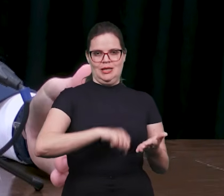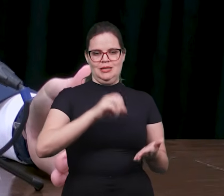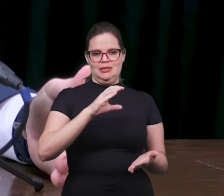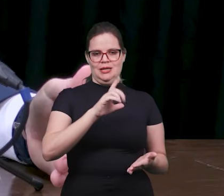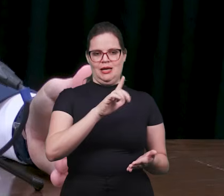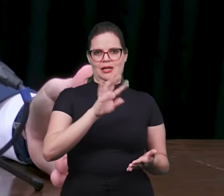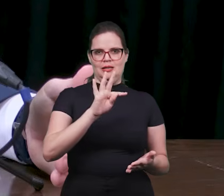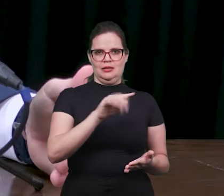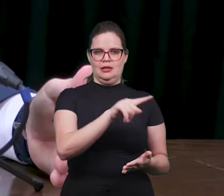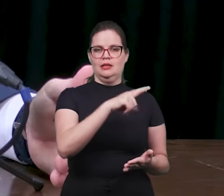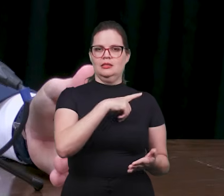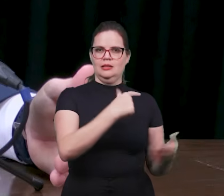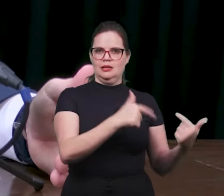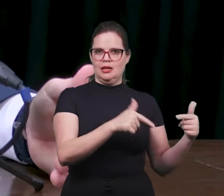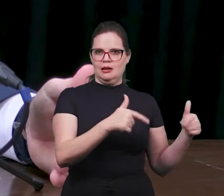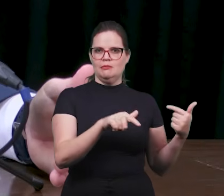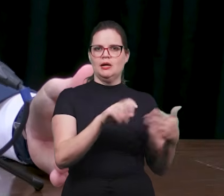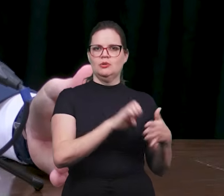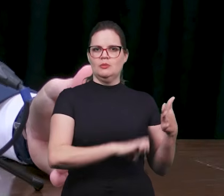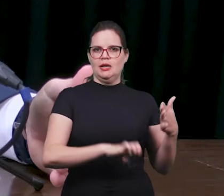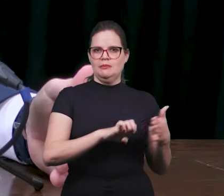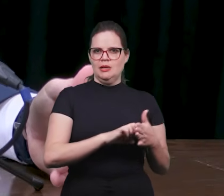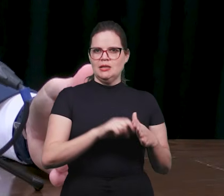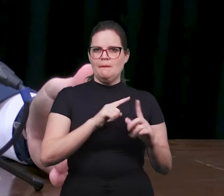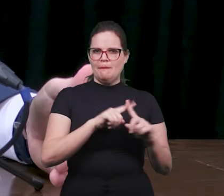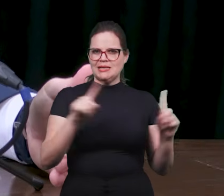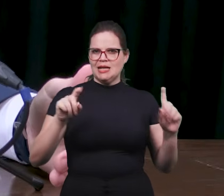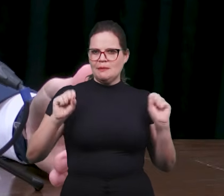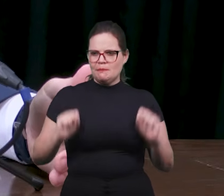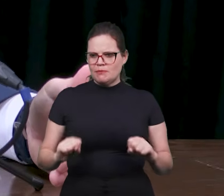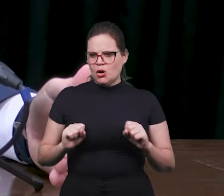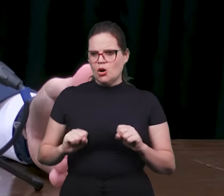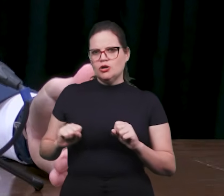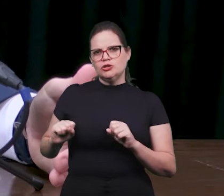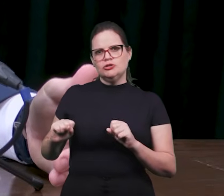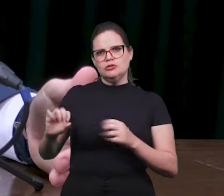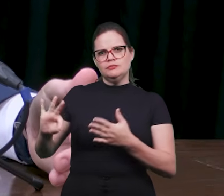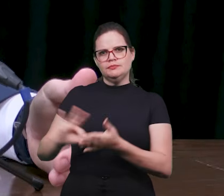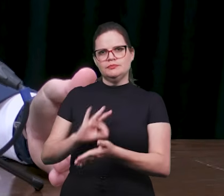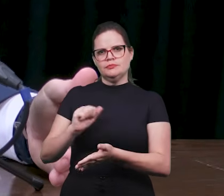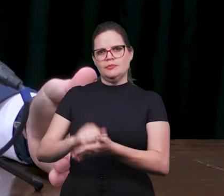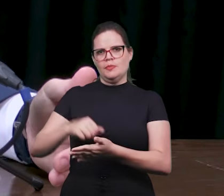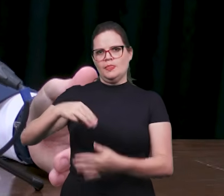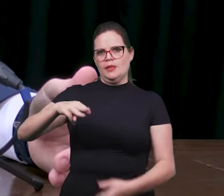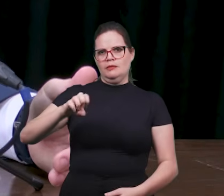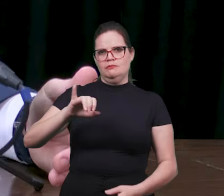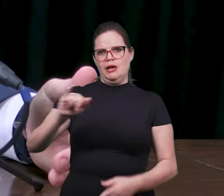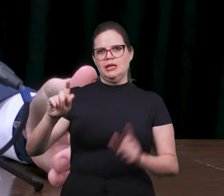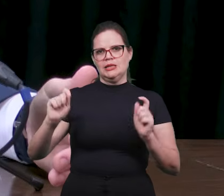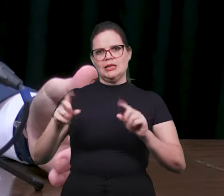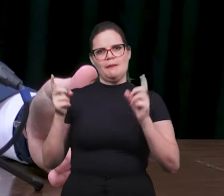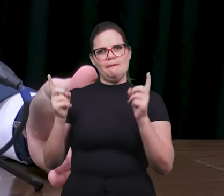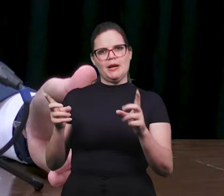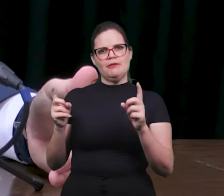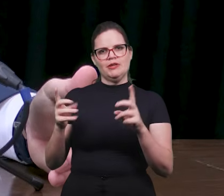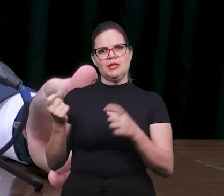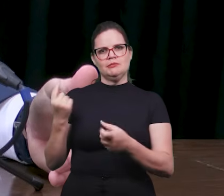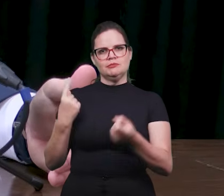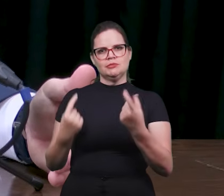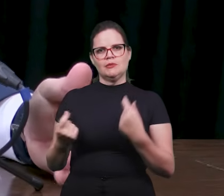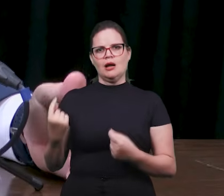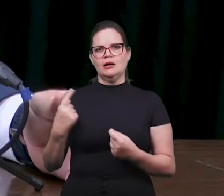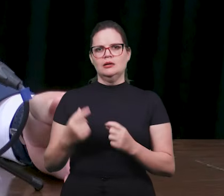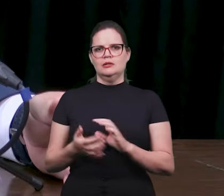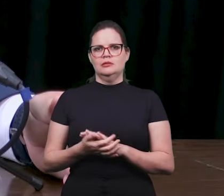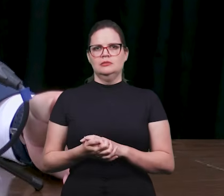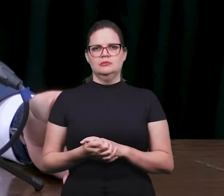CLT, registrada numa empresa, trabalhando, ela pode abrir a MEI para poder vender esses seus produtos quando ela dispõe de tempo para